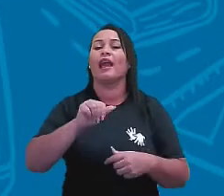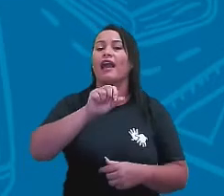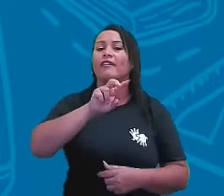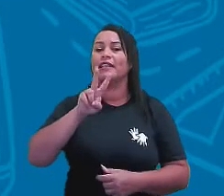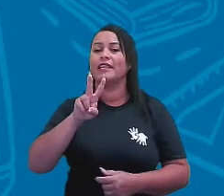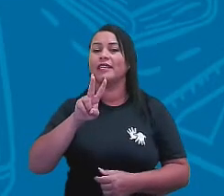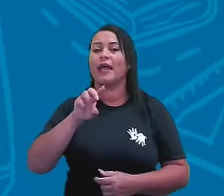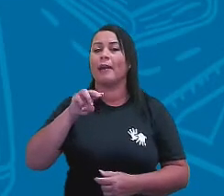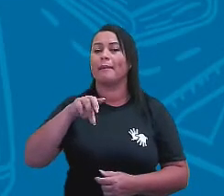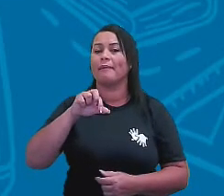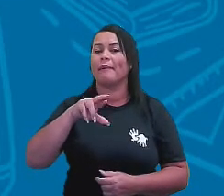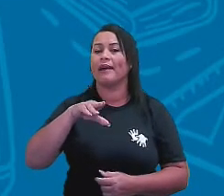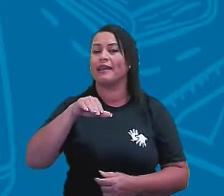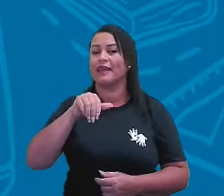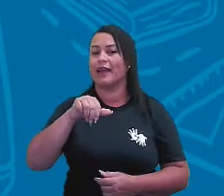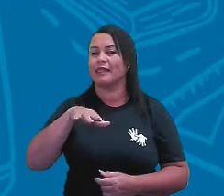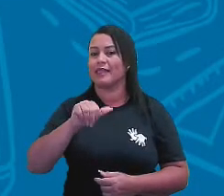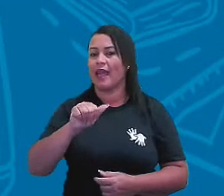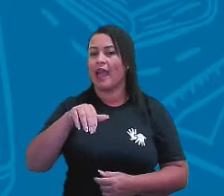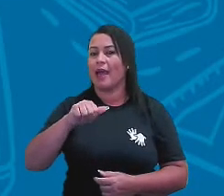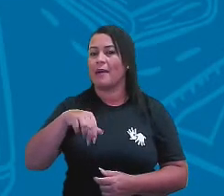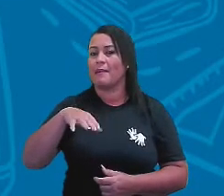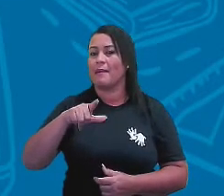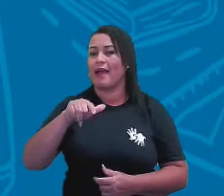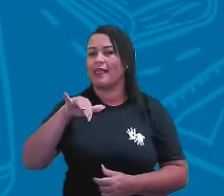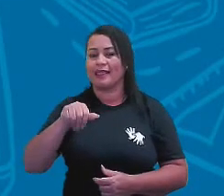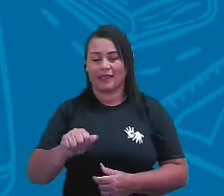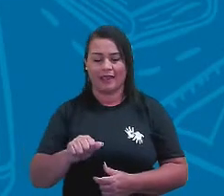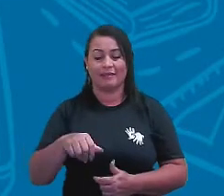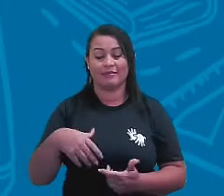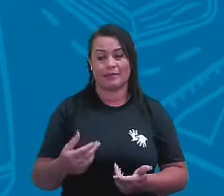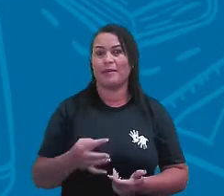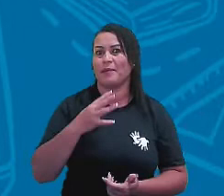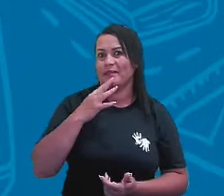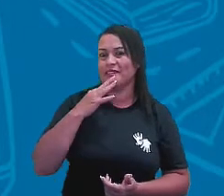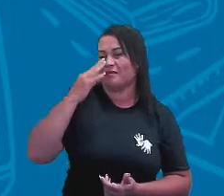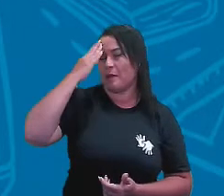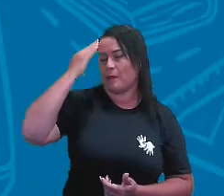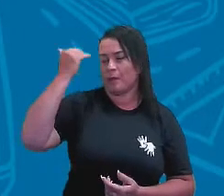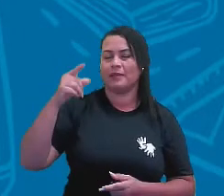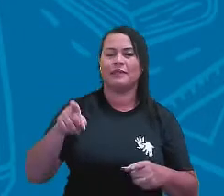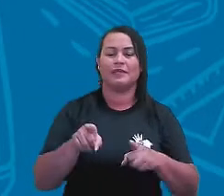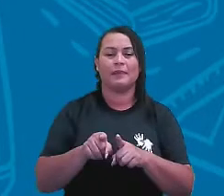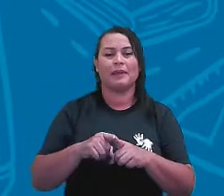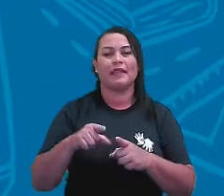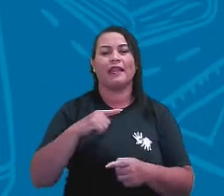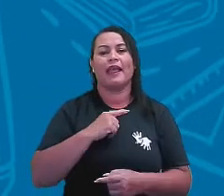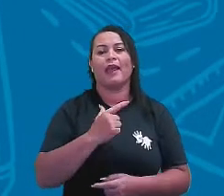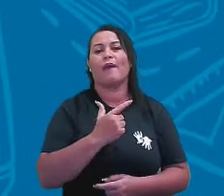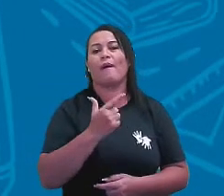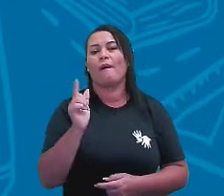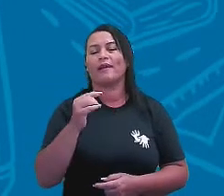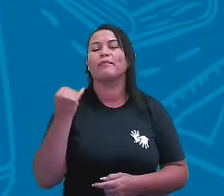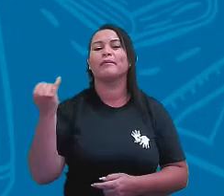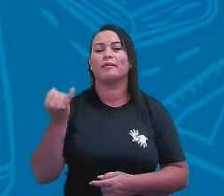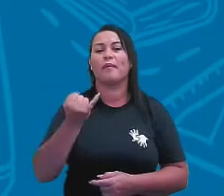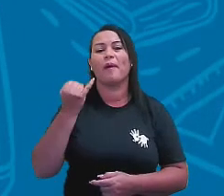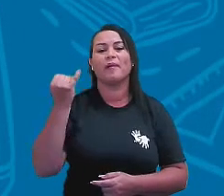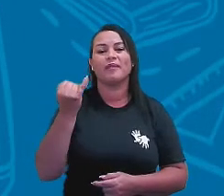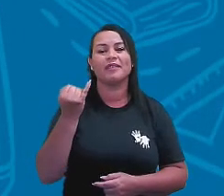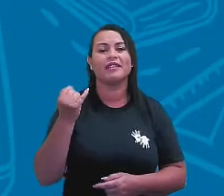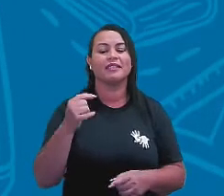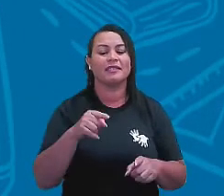né? Que é bem famosa e conhecida. Temos também uma via importante onde a gente chega aqui na nossa cidade,